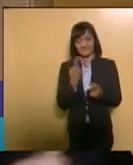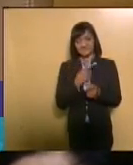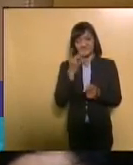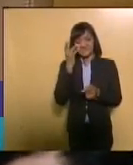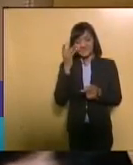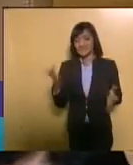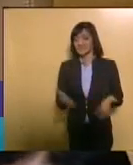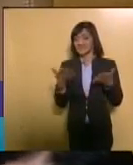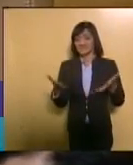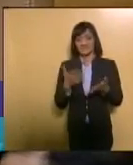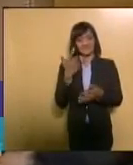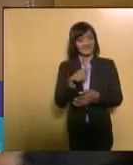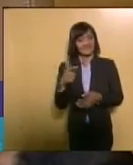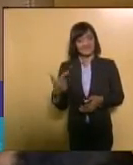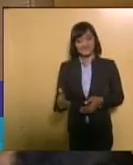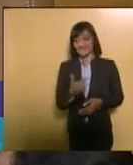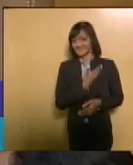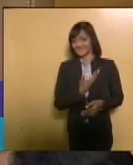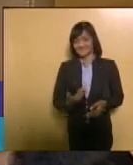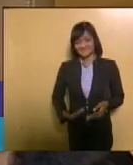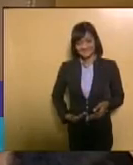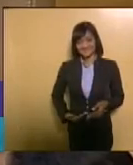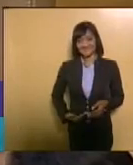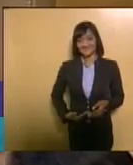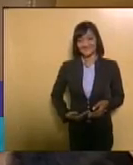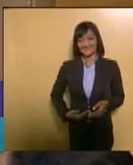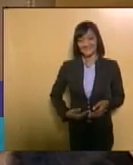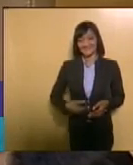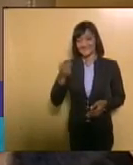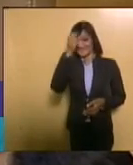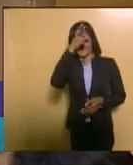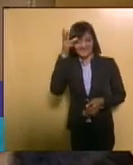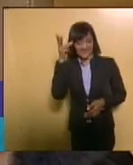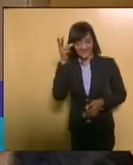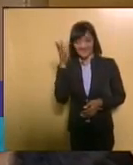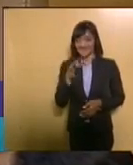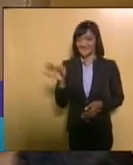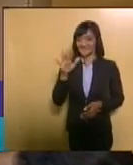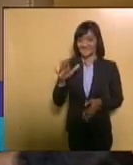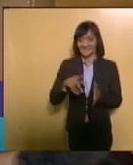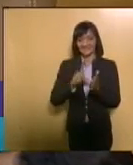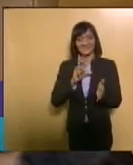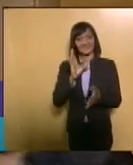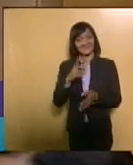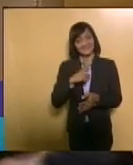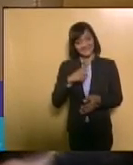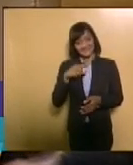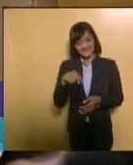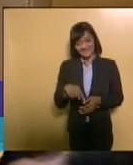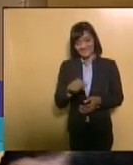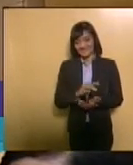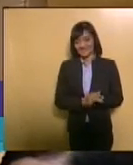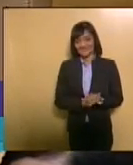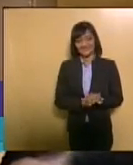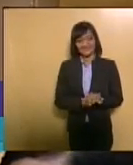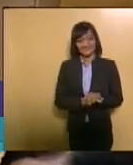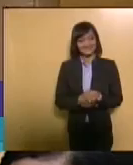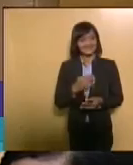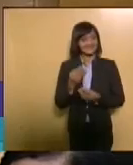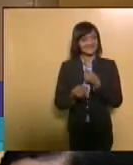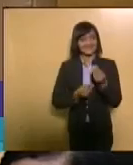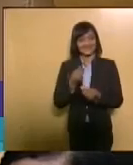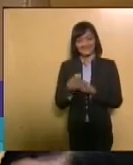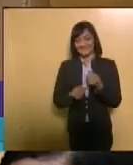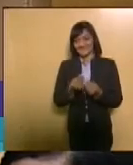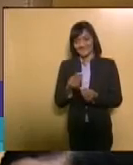tem um incentivo do governo tanto Municipal Estadual Federal a gente já teve muito mas aqui a gente não é não não não